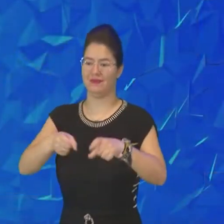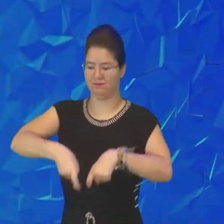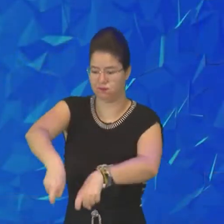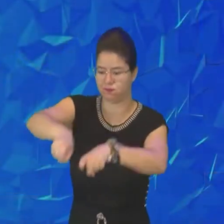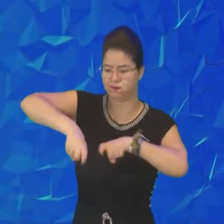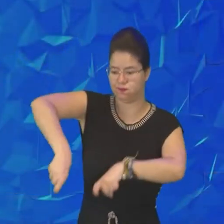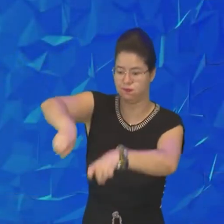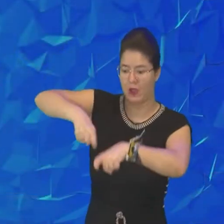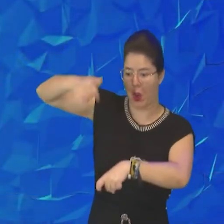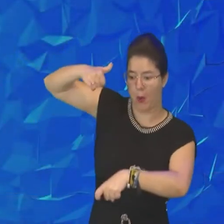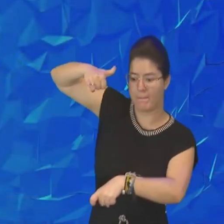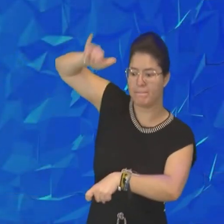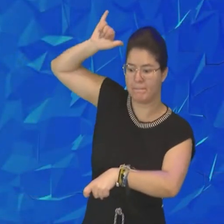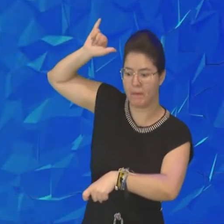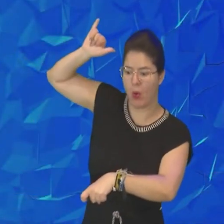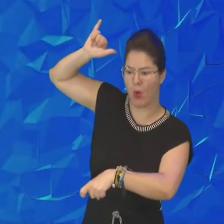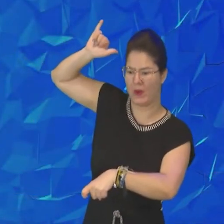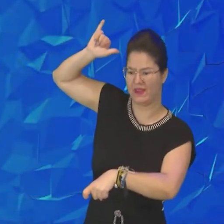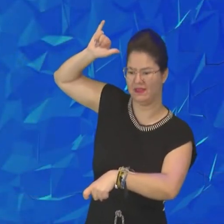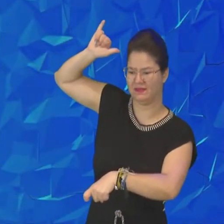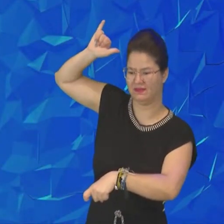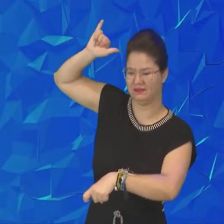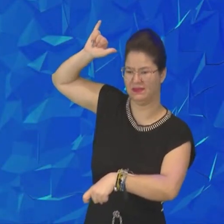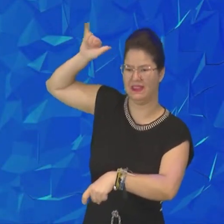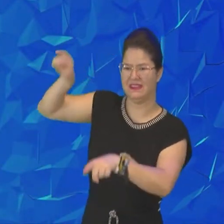de boi e jumento.